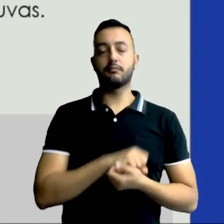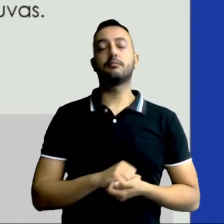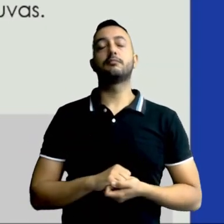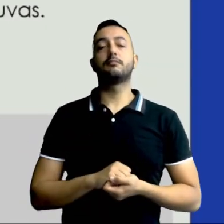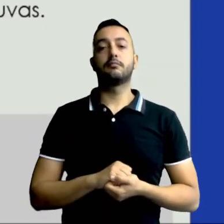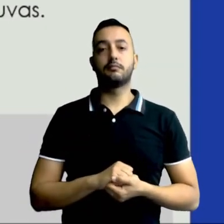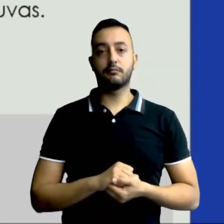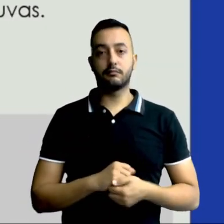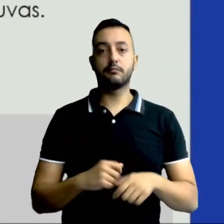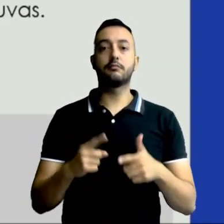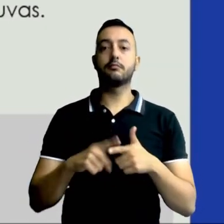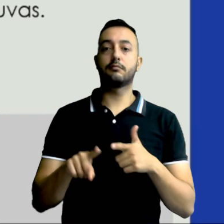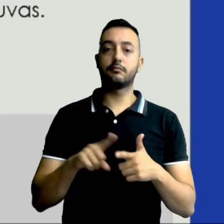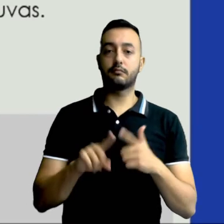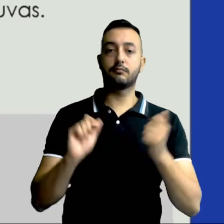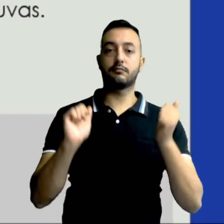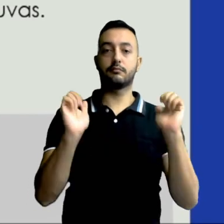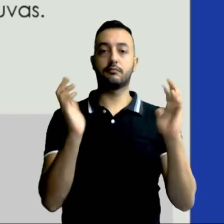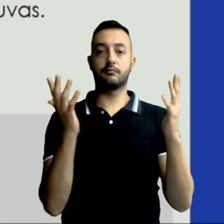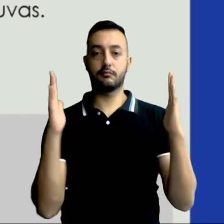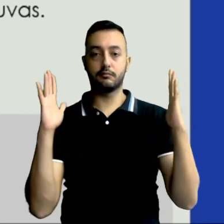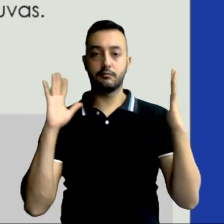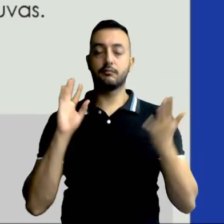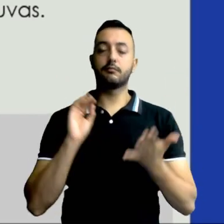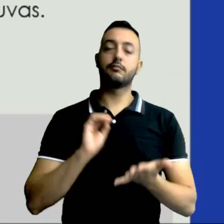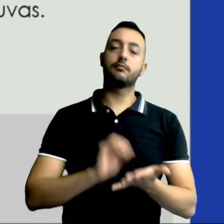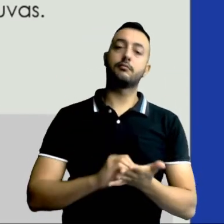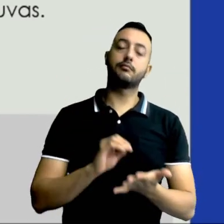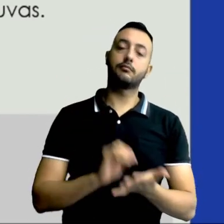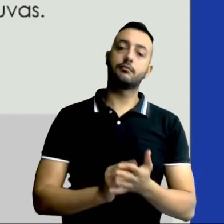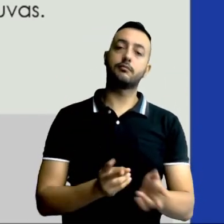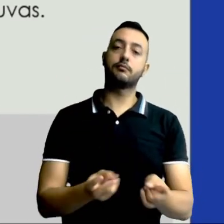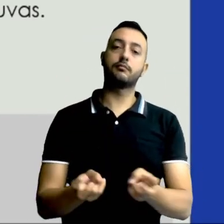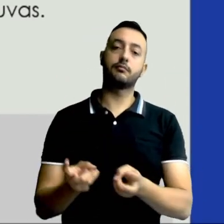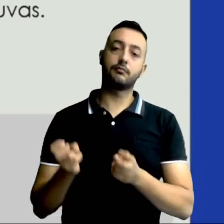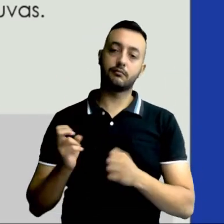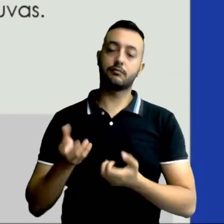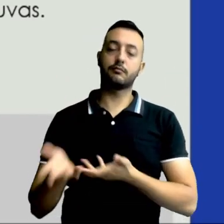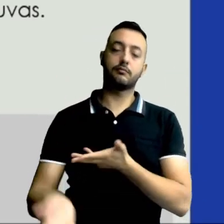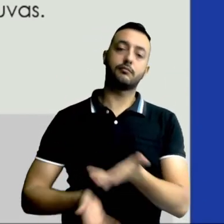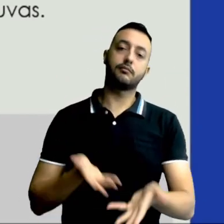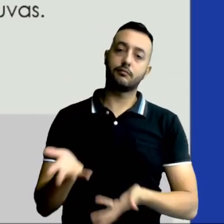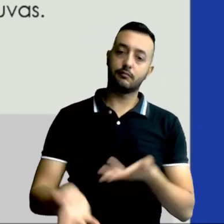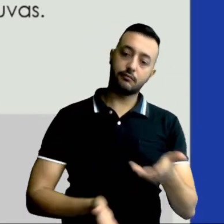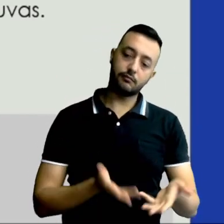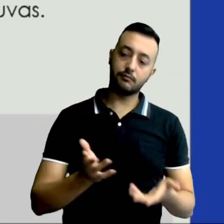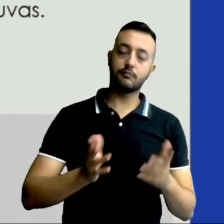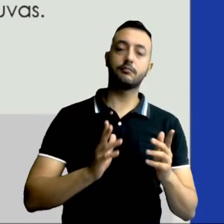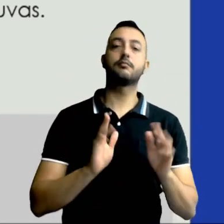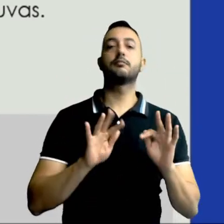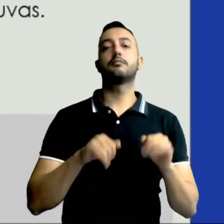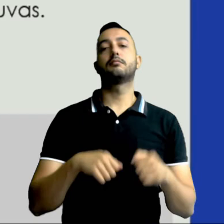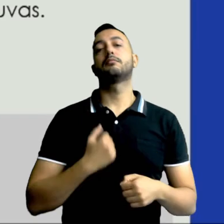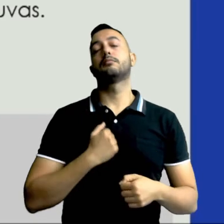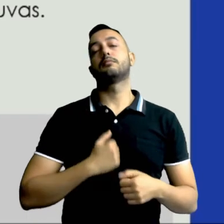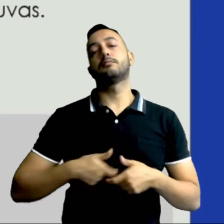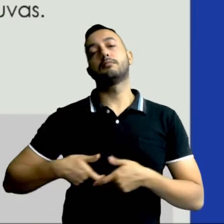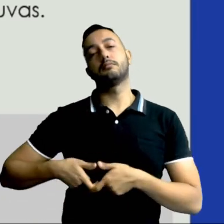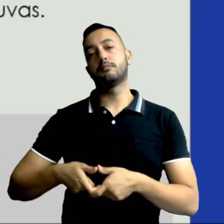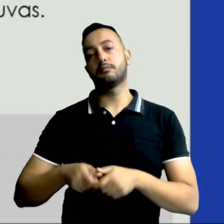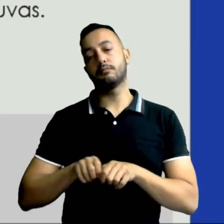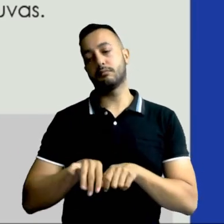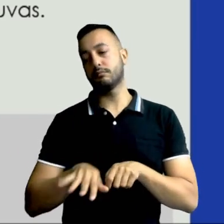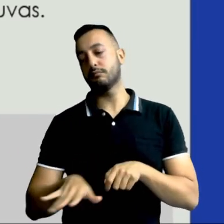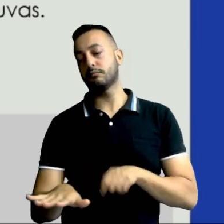ó tá esses problemas ecológicos a falta de sistema de coleta o tratamento e disposição final de esgotos e as estações